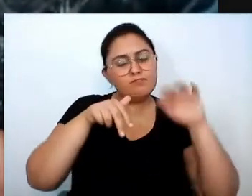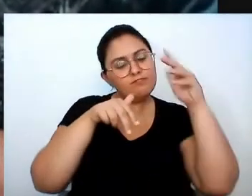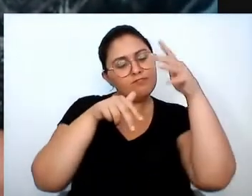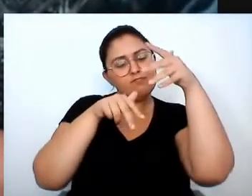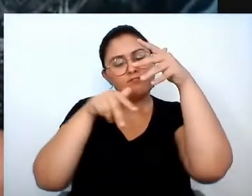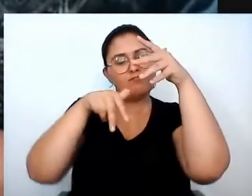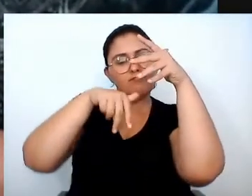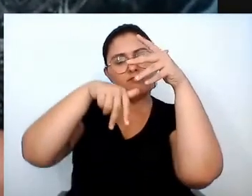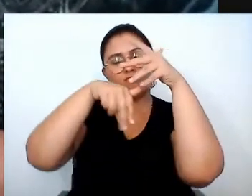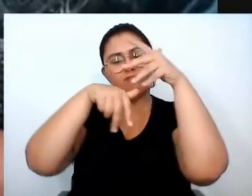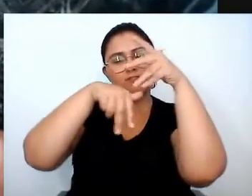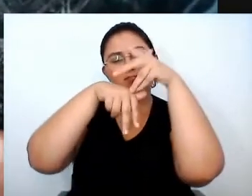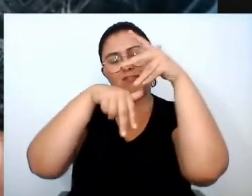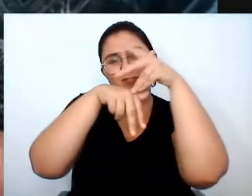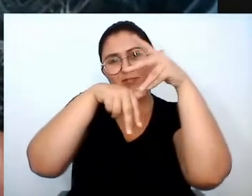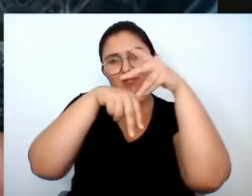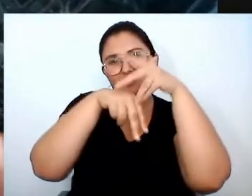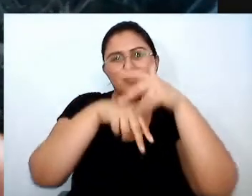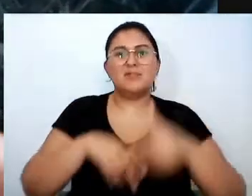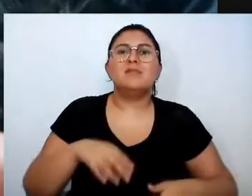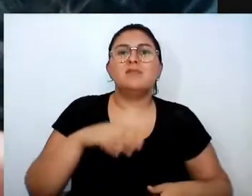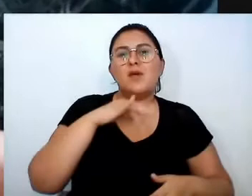barrou sim. nas palhas. Então,